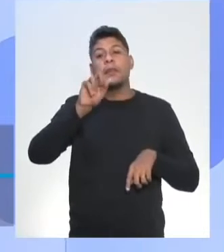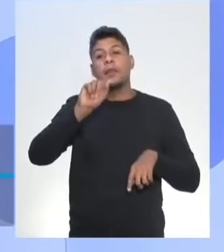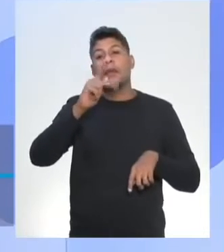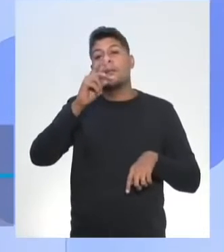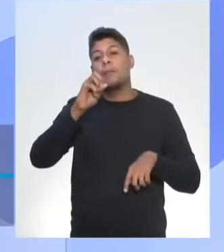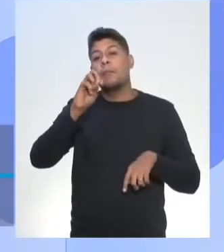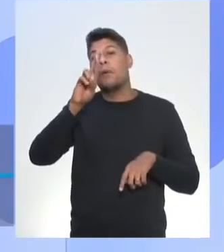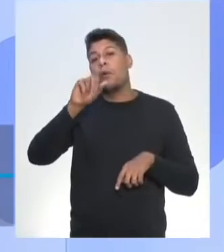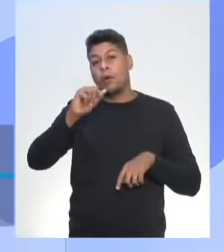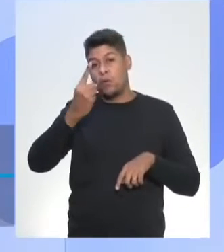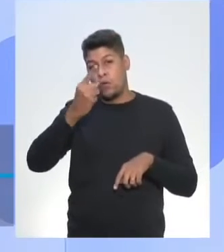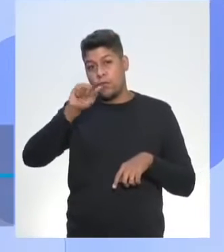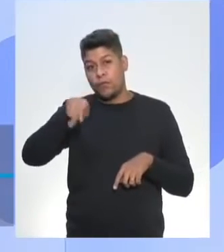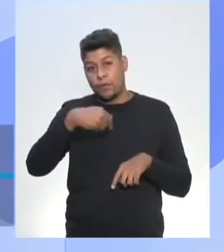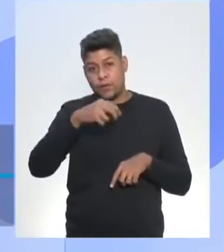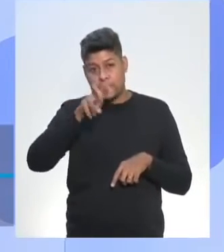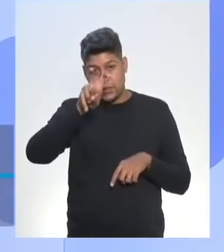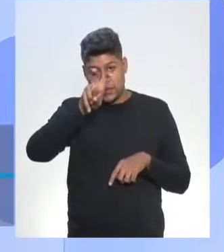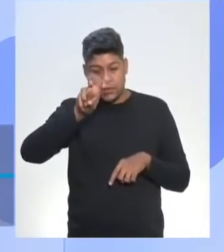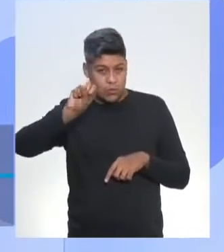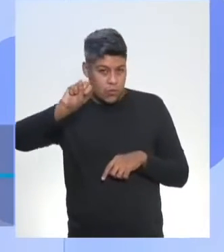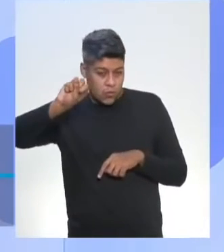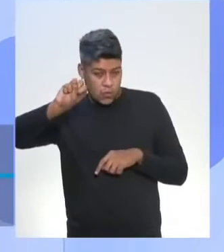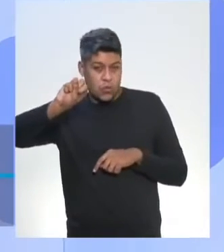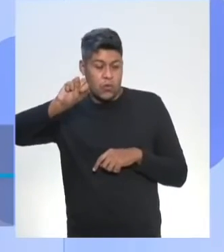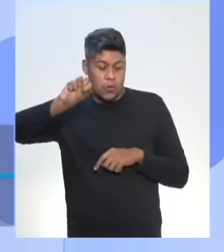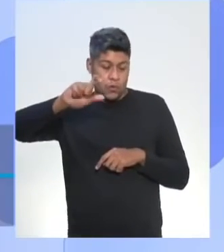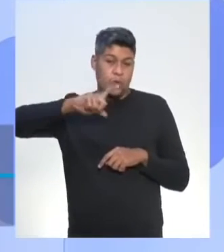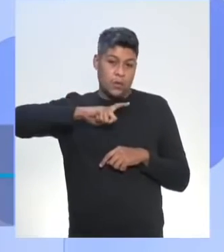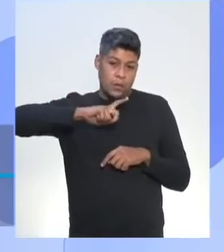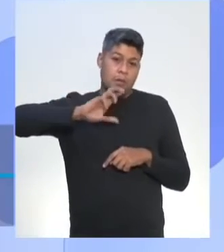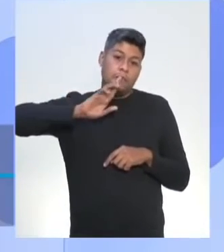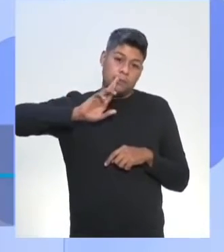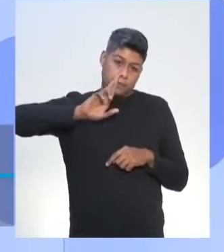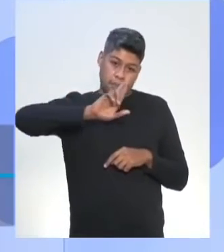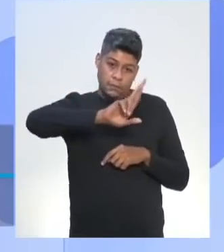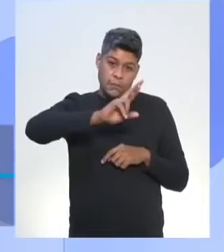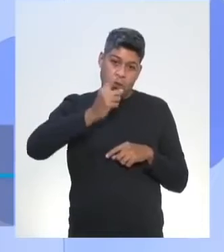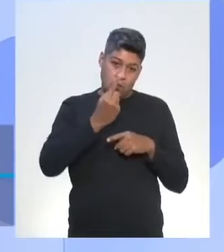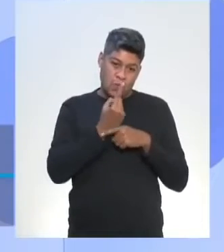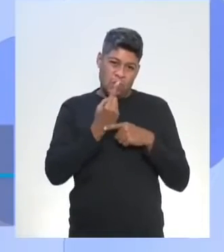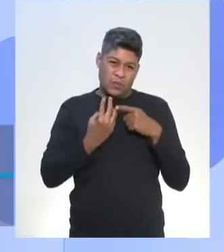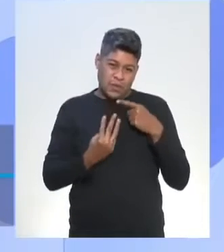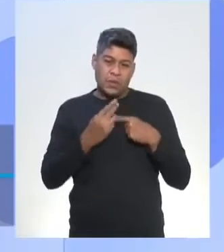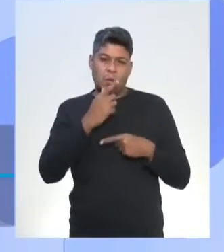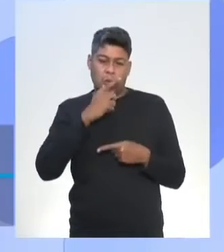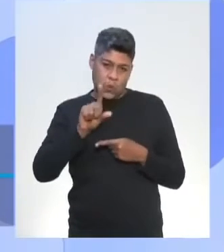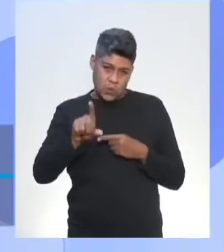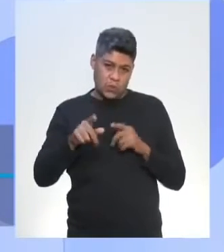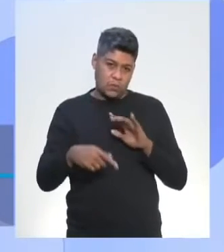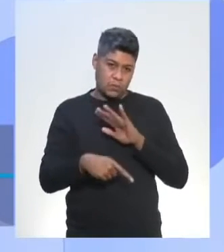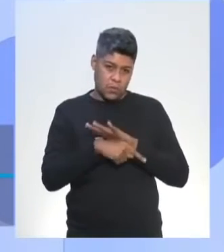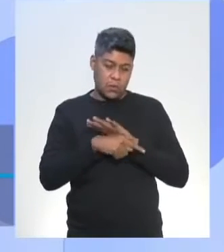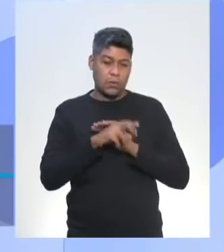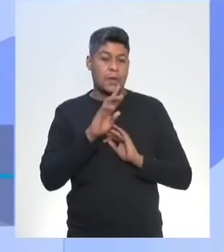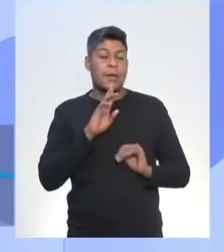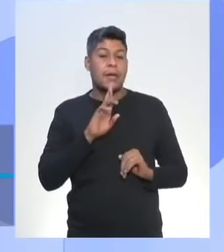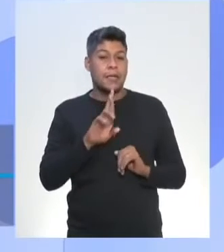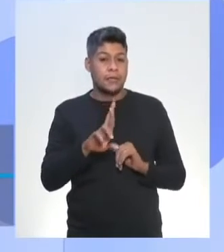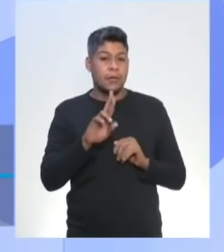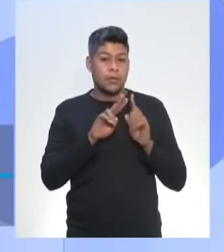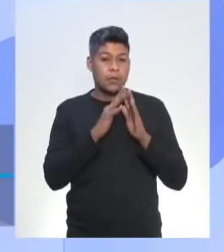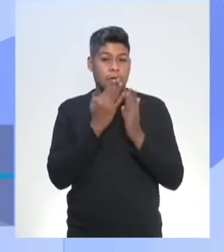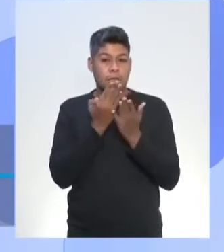se 1,58 aqui também como resposta um terço tava ganhando aqui como resposta ó